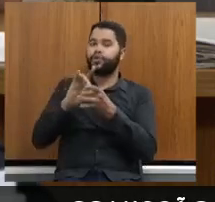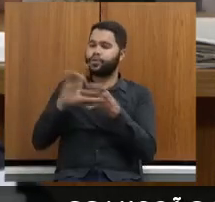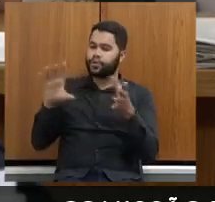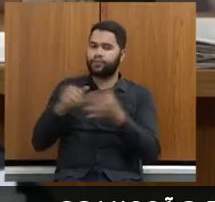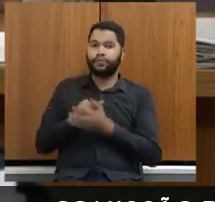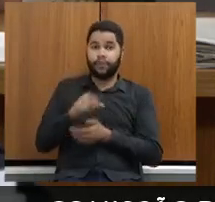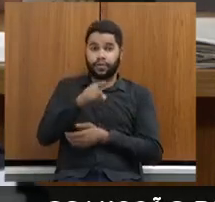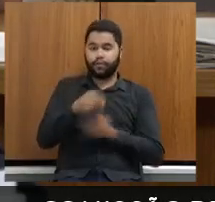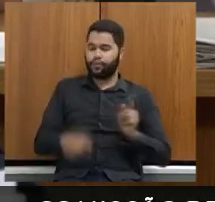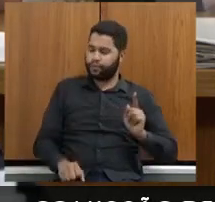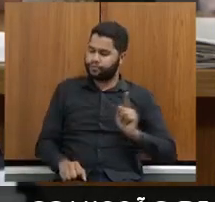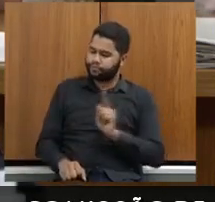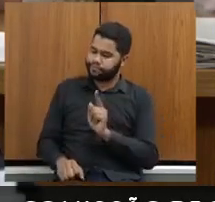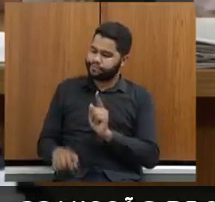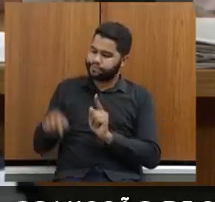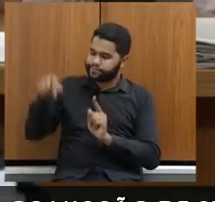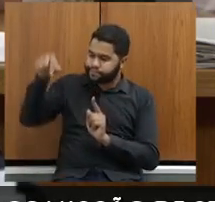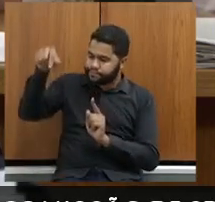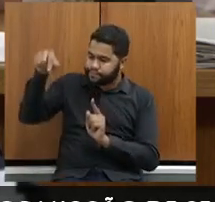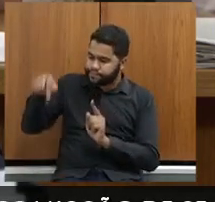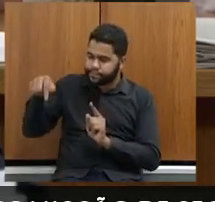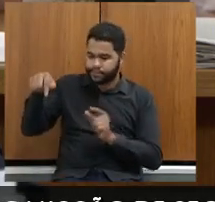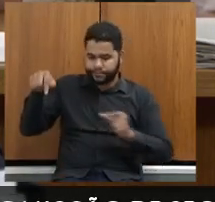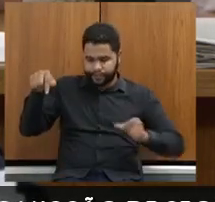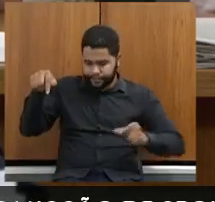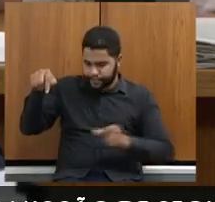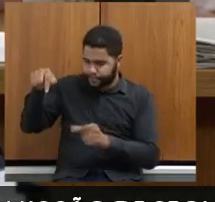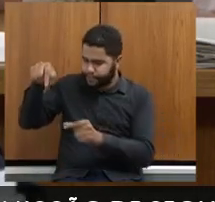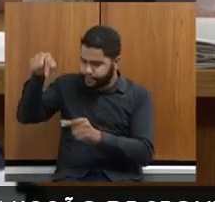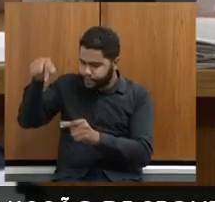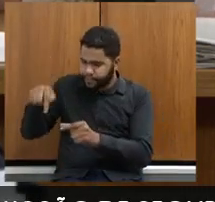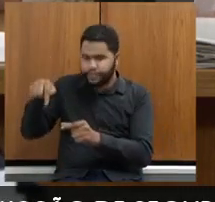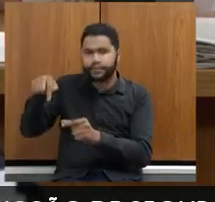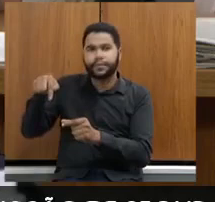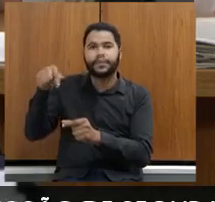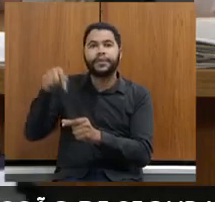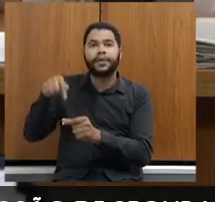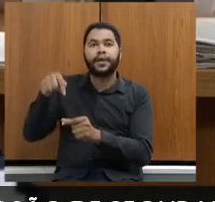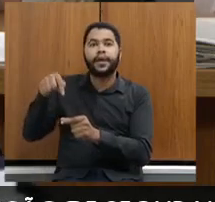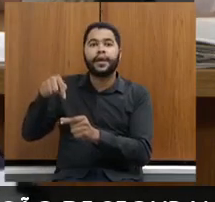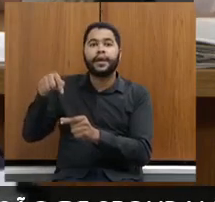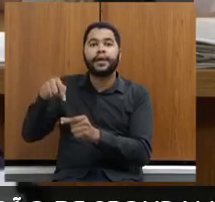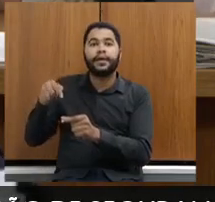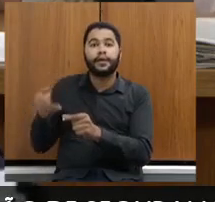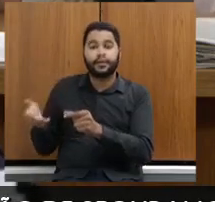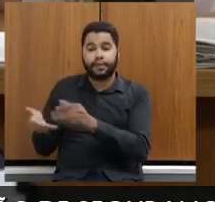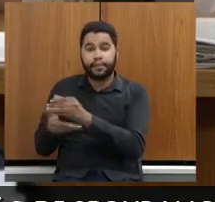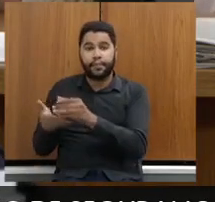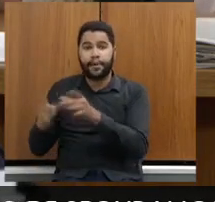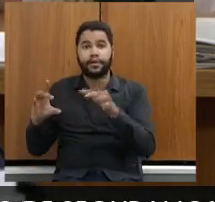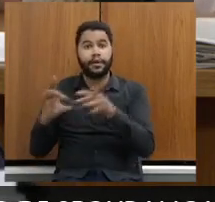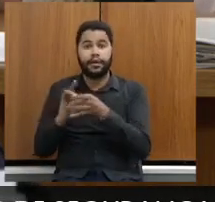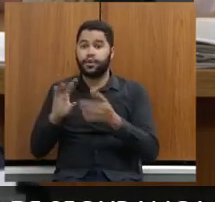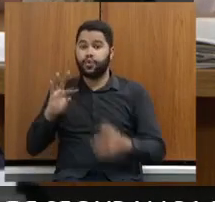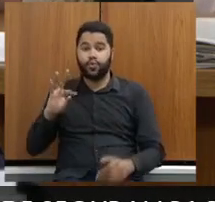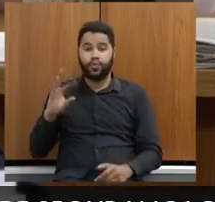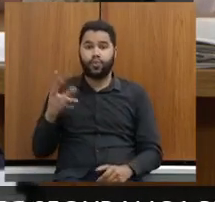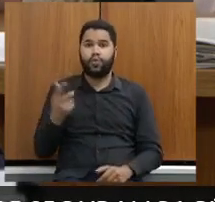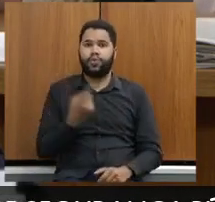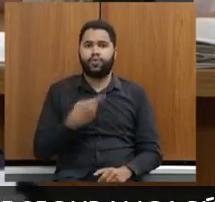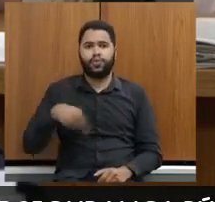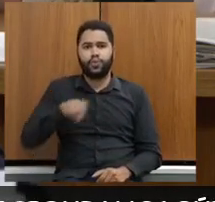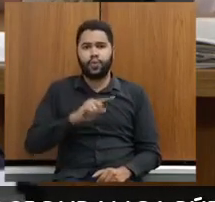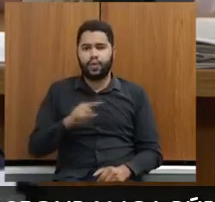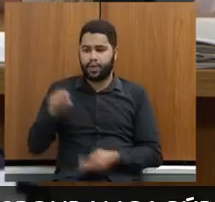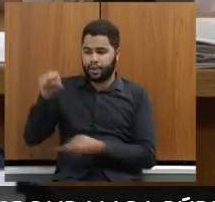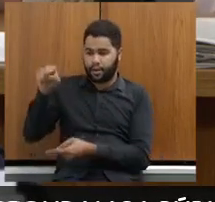plenário se eu for até a garrafa de café e se eu pegar no seu copinho de café esse dado essa base é integrada todos nós se